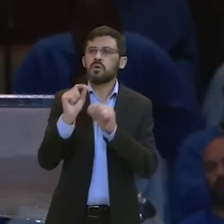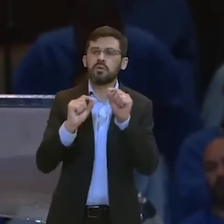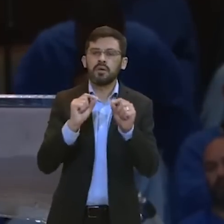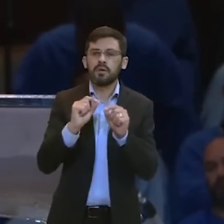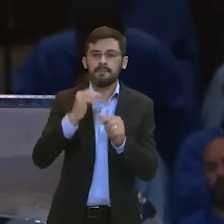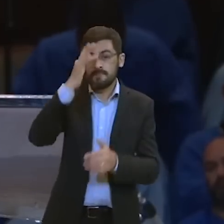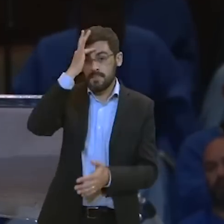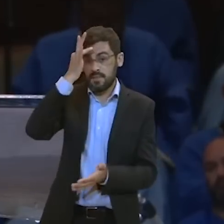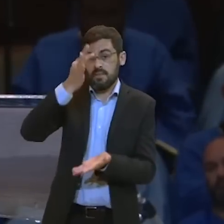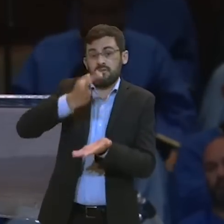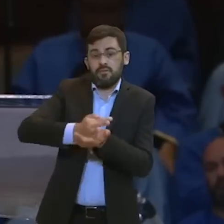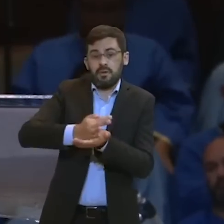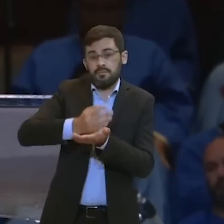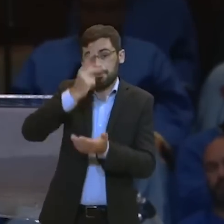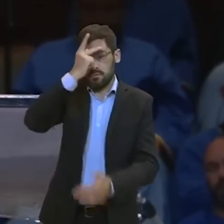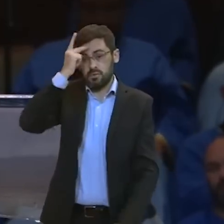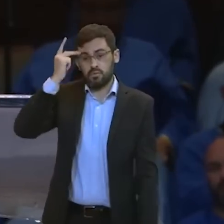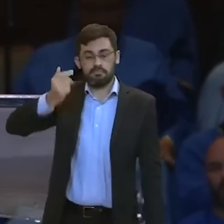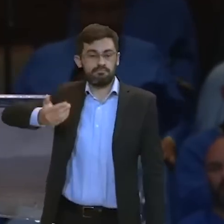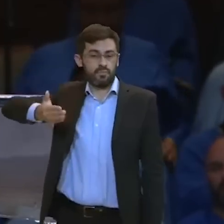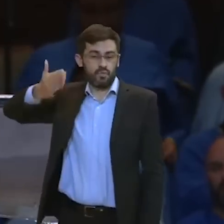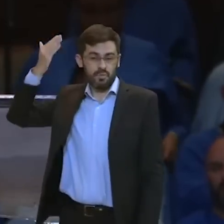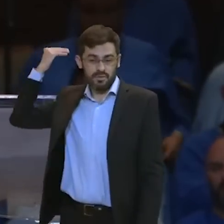nossos antepassados.